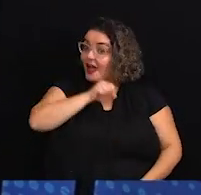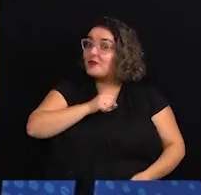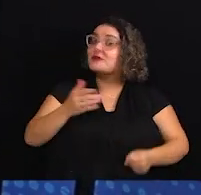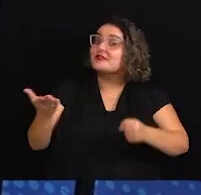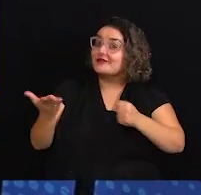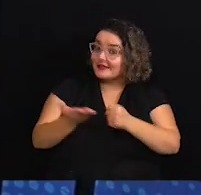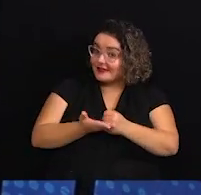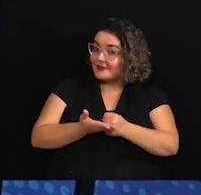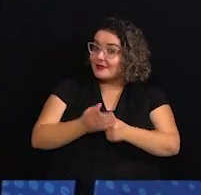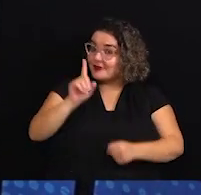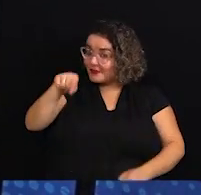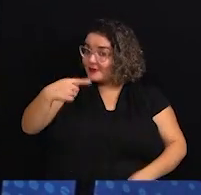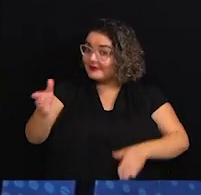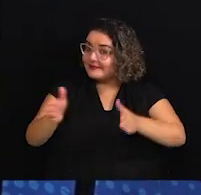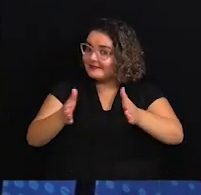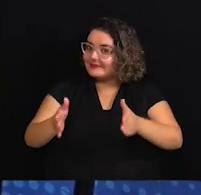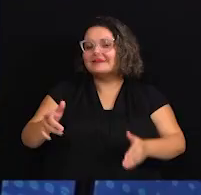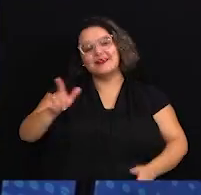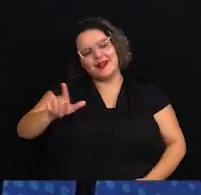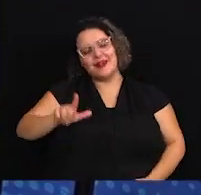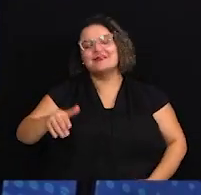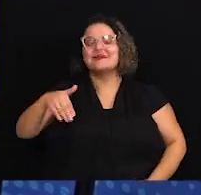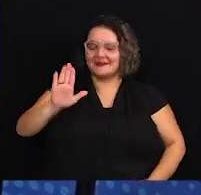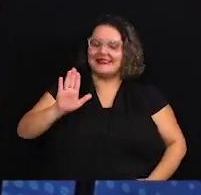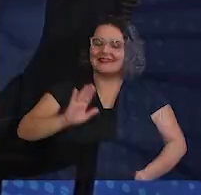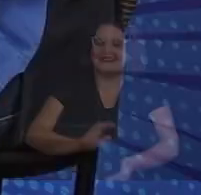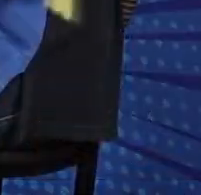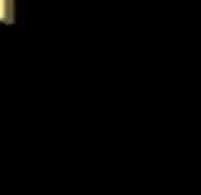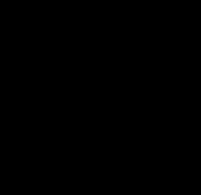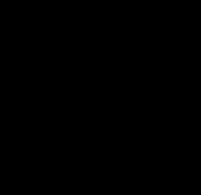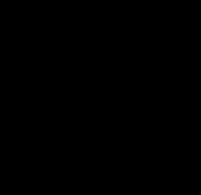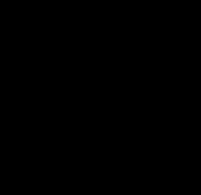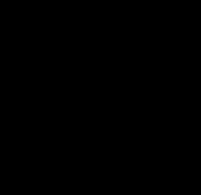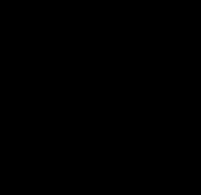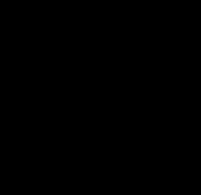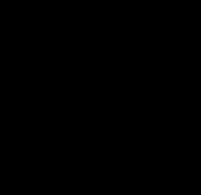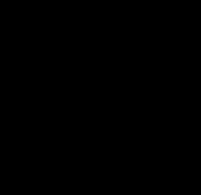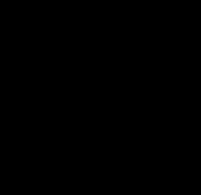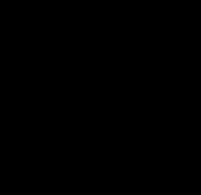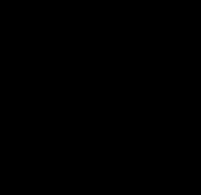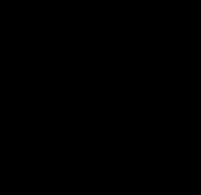para um rápido intervalo e no próximo bloco, claro, tem muito mais.